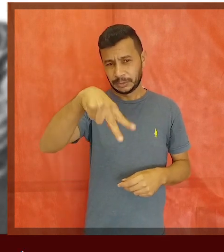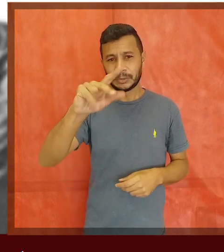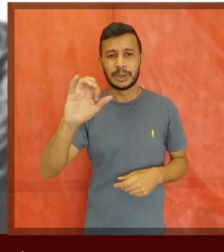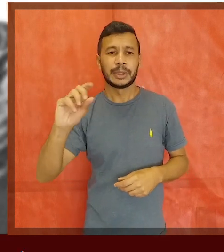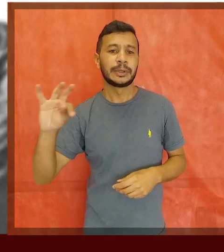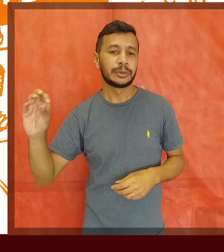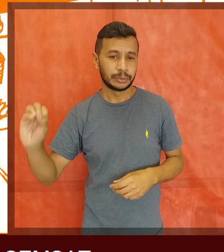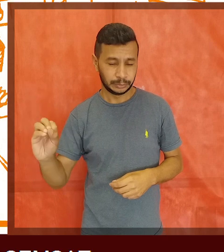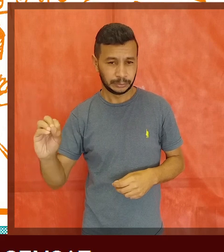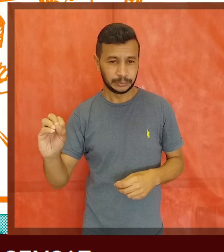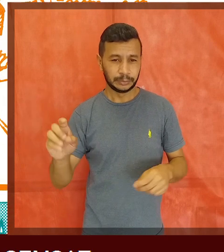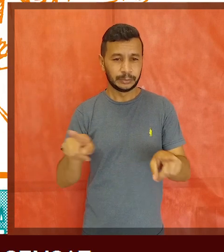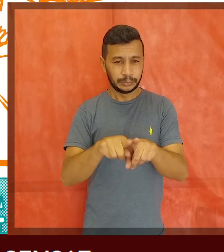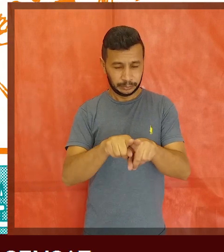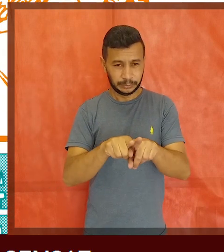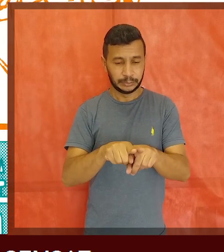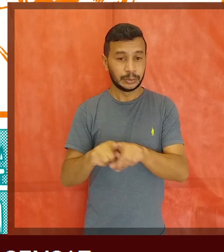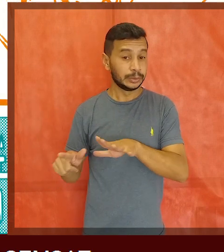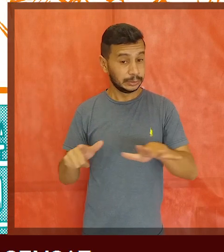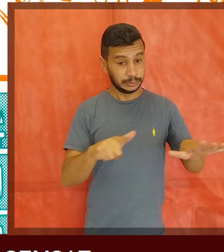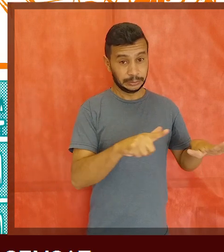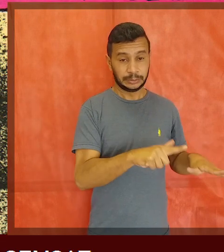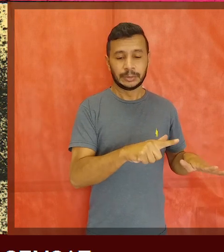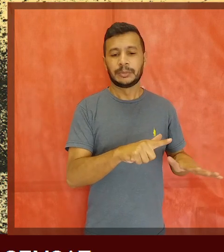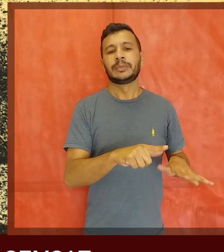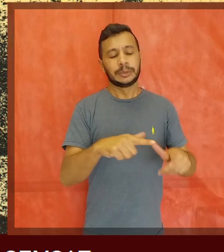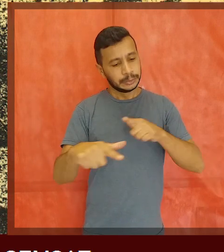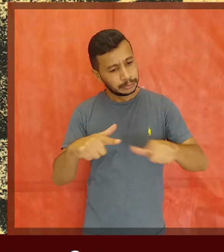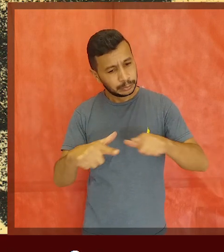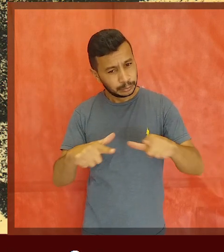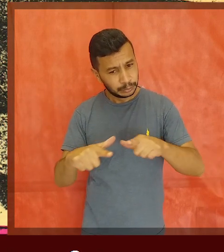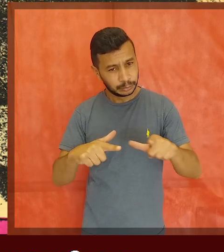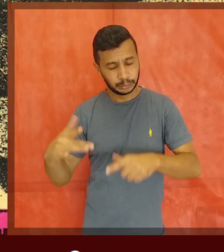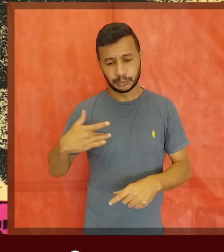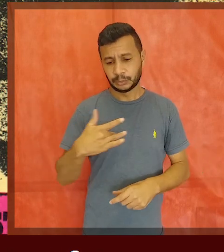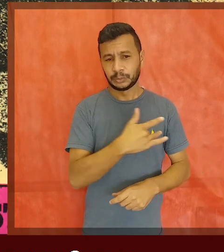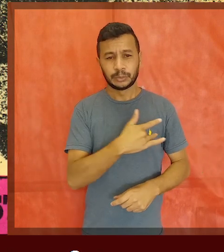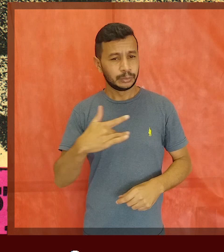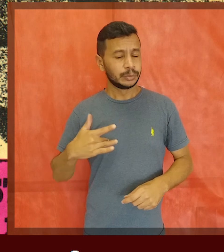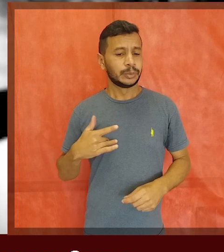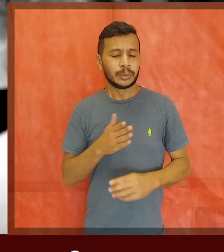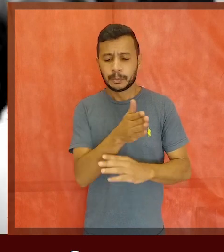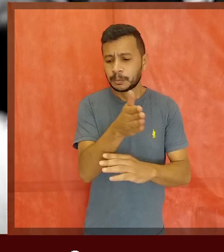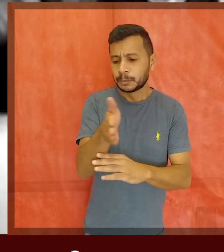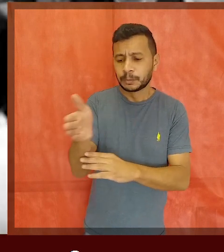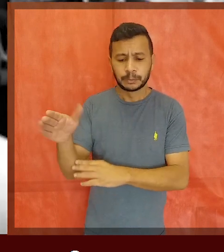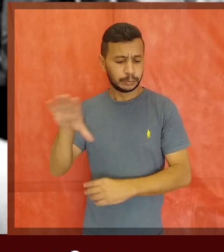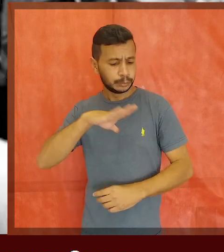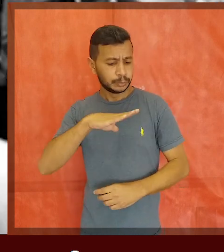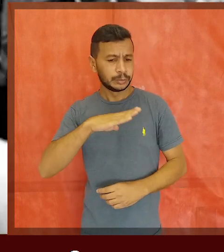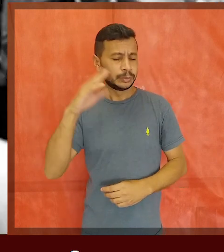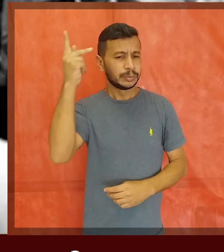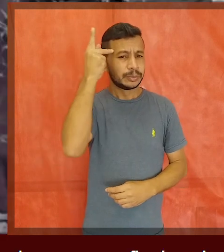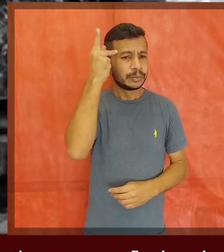ao amianto. Através das Semanas de Saúde do Trabalhador, SENSAT, o movimento percorreu várias cidades paulistas e